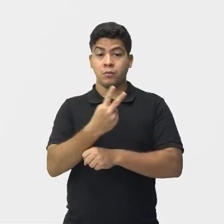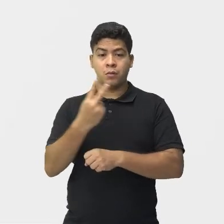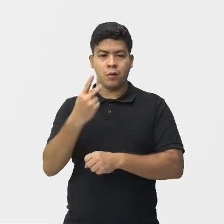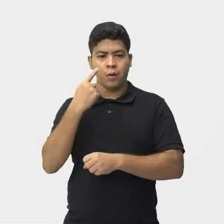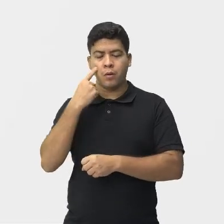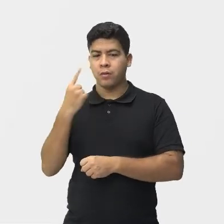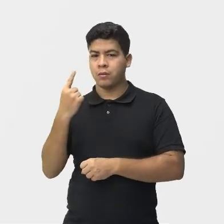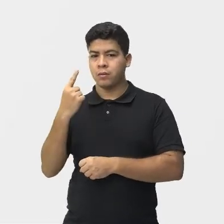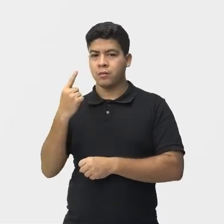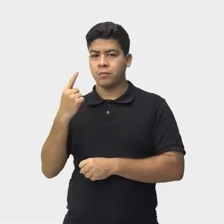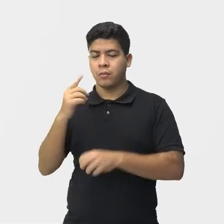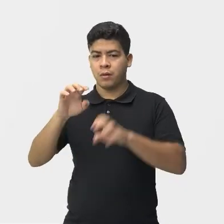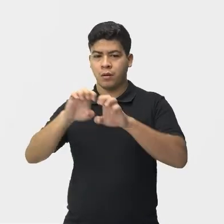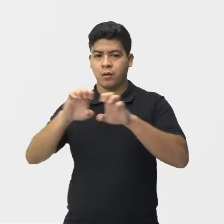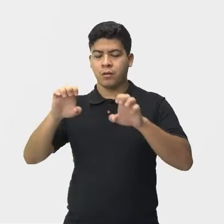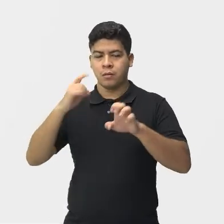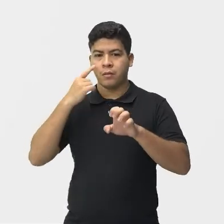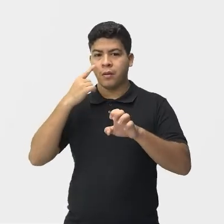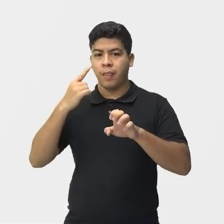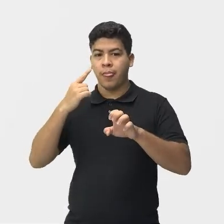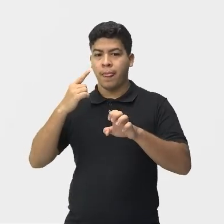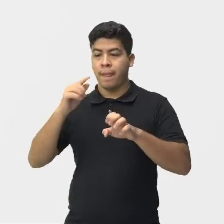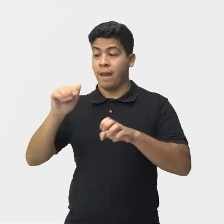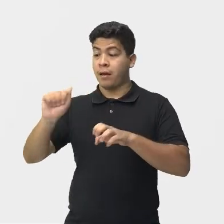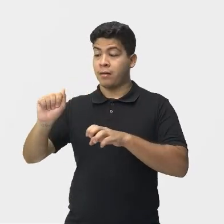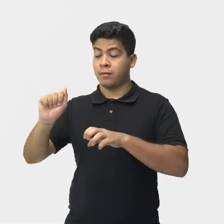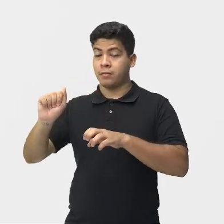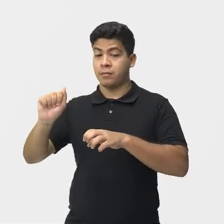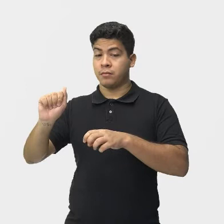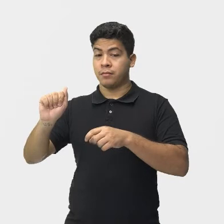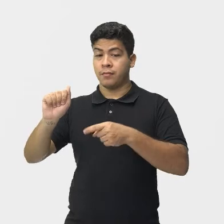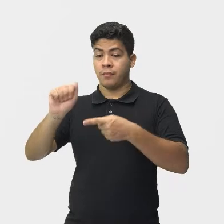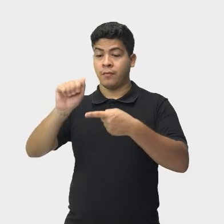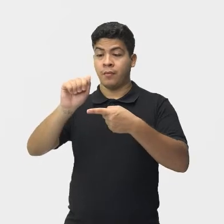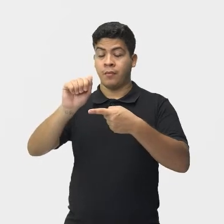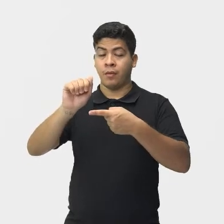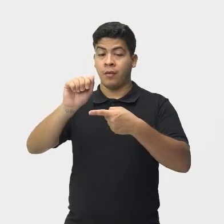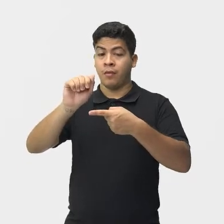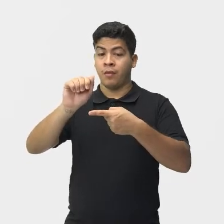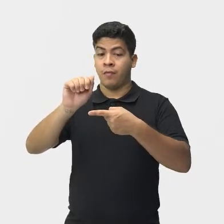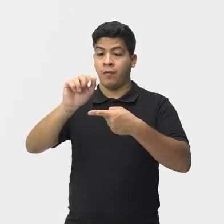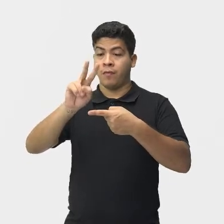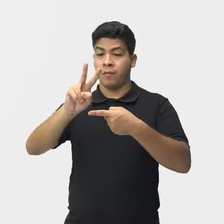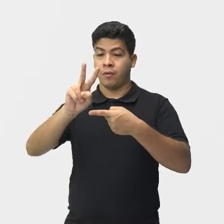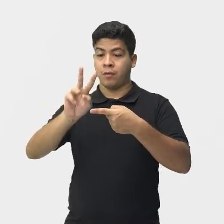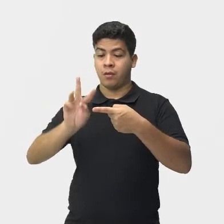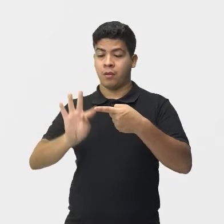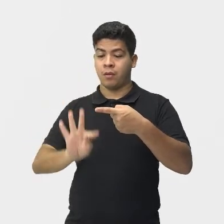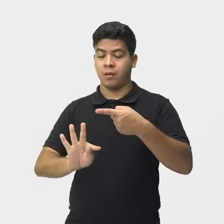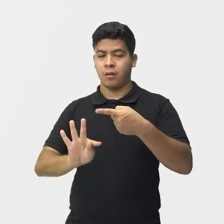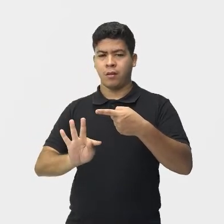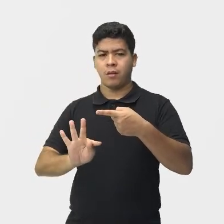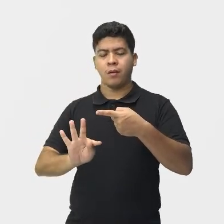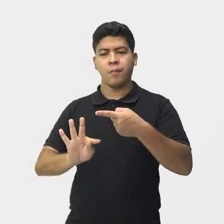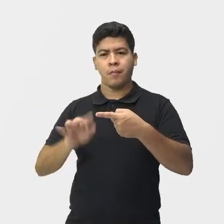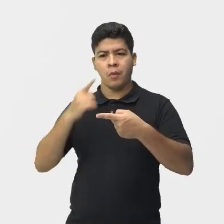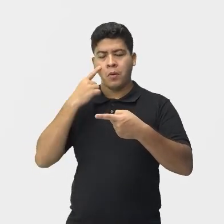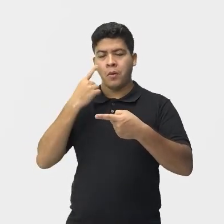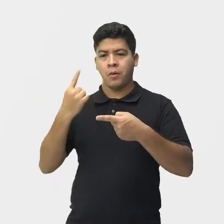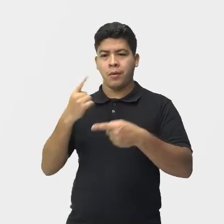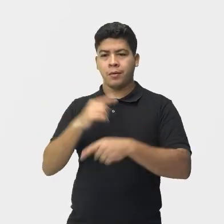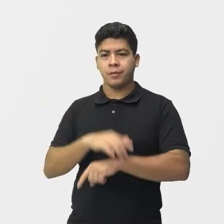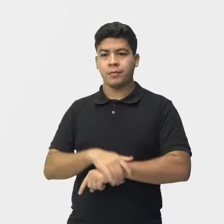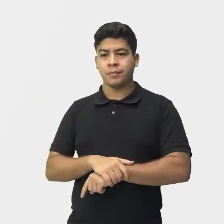ΔV por ΔT. Né? Eu também poderia, né, calcular pela propriedade, que dá na mesma coisa, porque aqui,